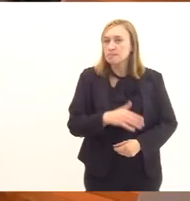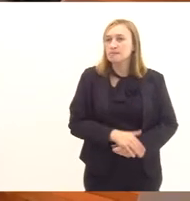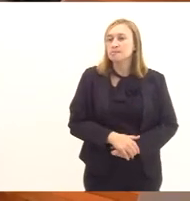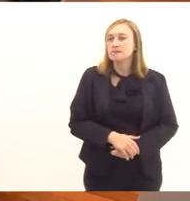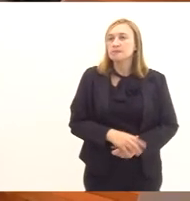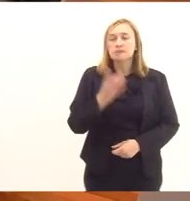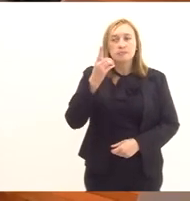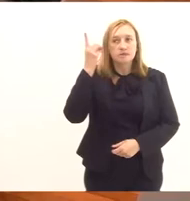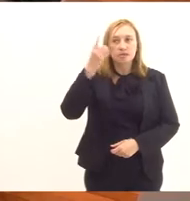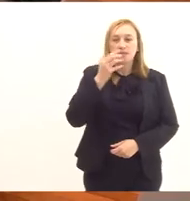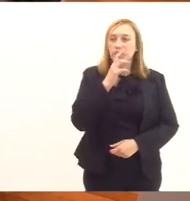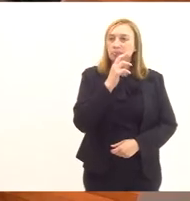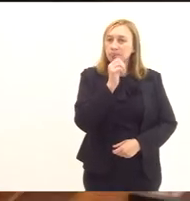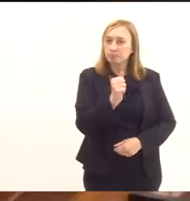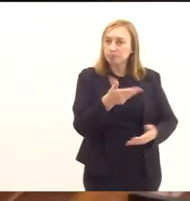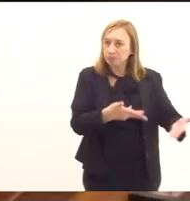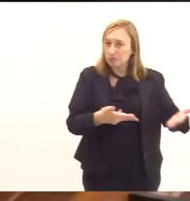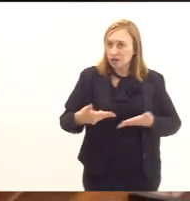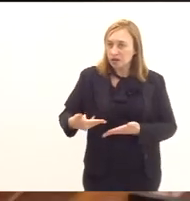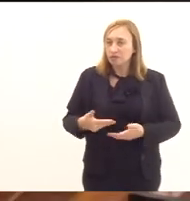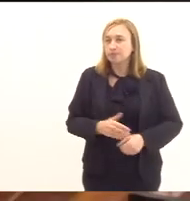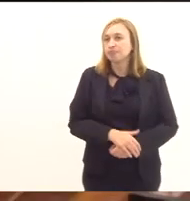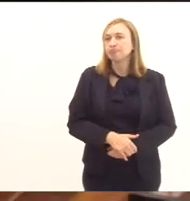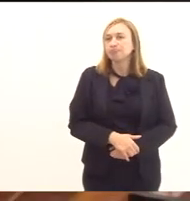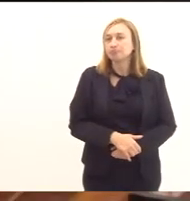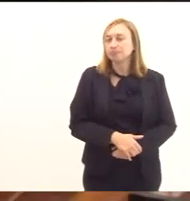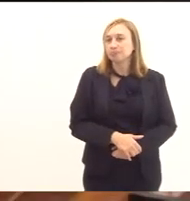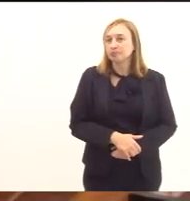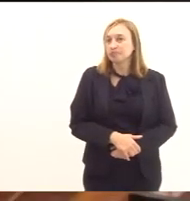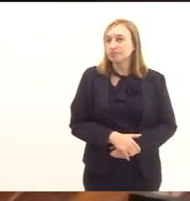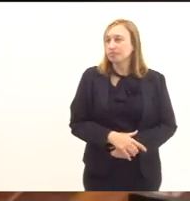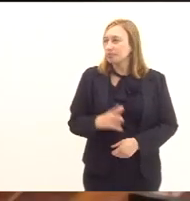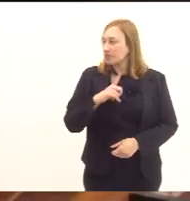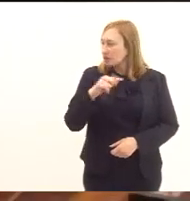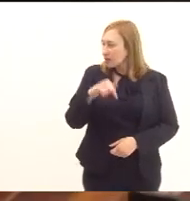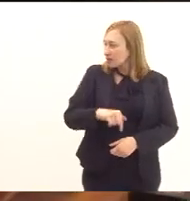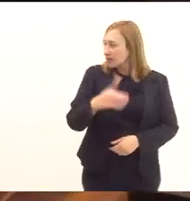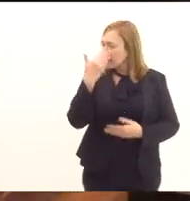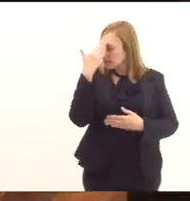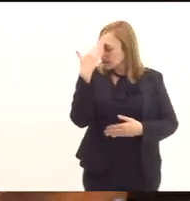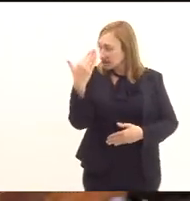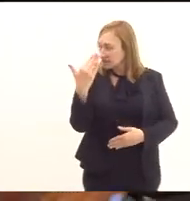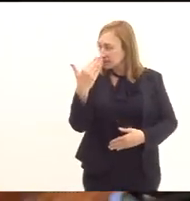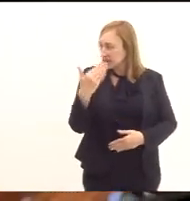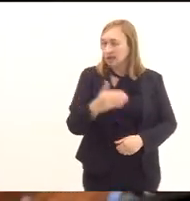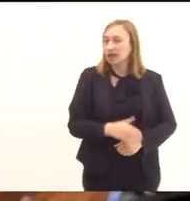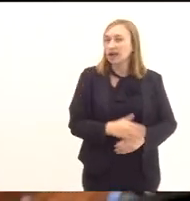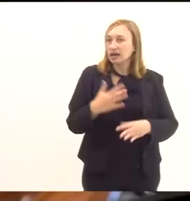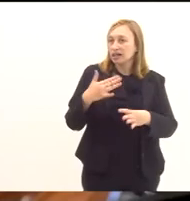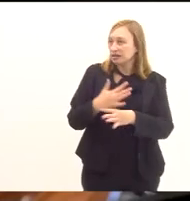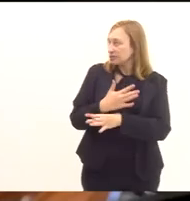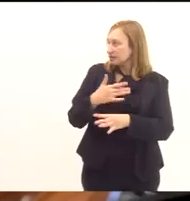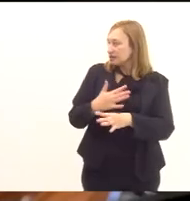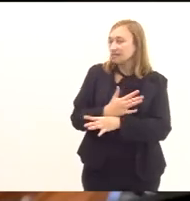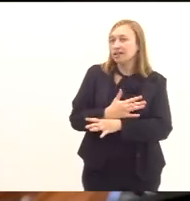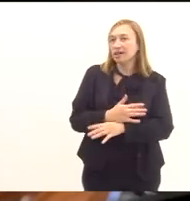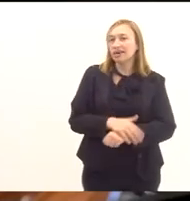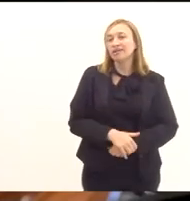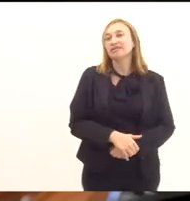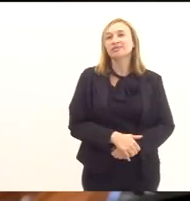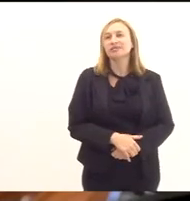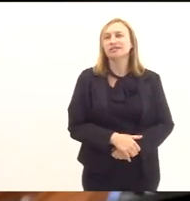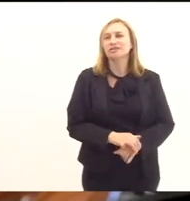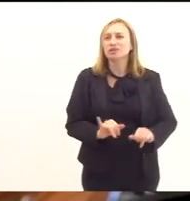Deputado amor em pelo convite eu só tenho aqui agradecer a cidade de Petrópolis tá